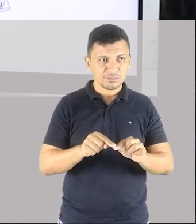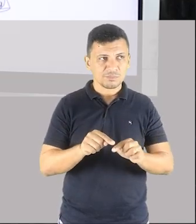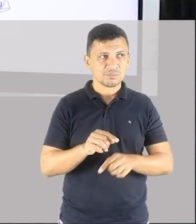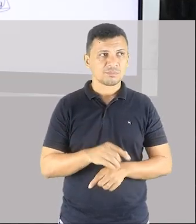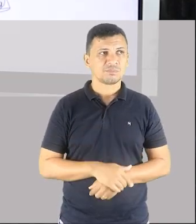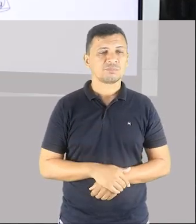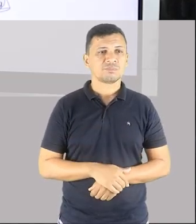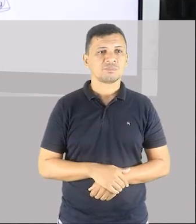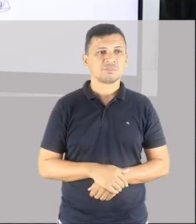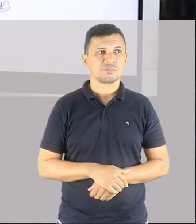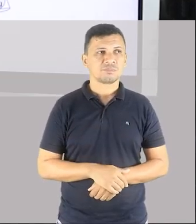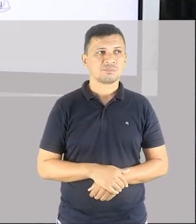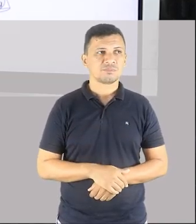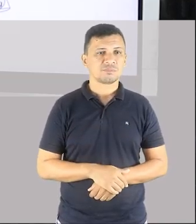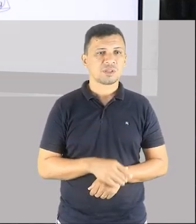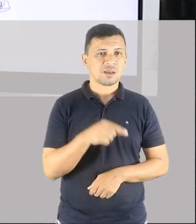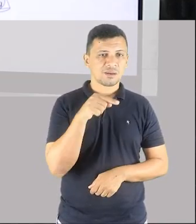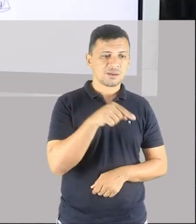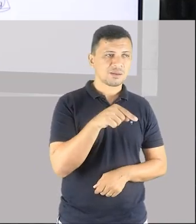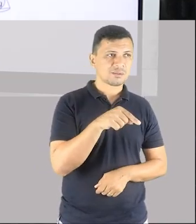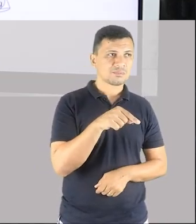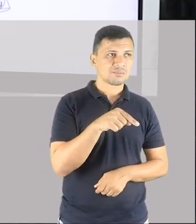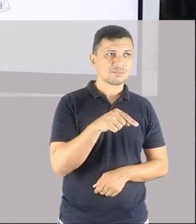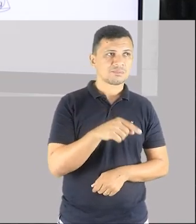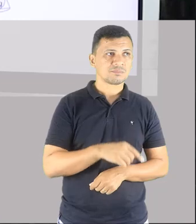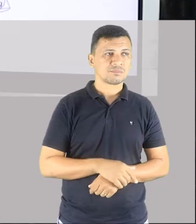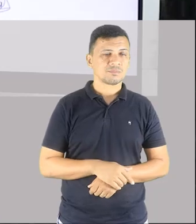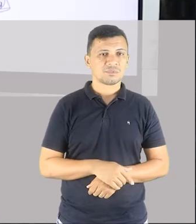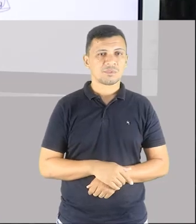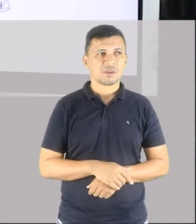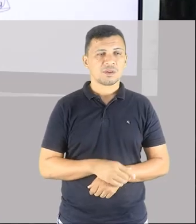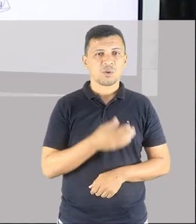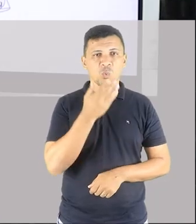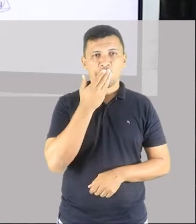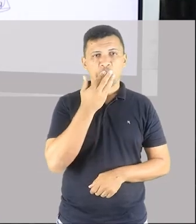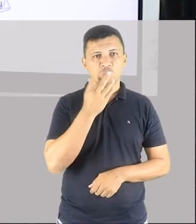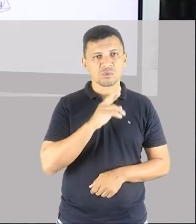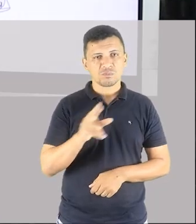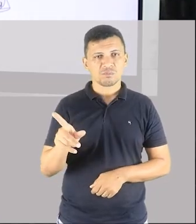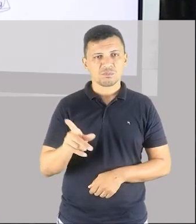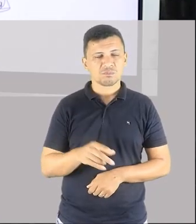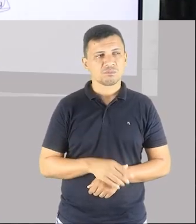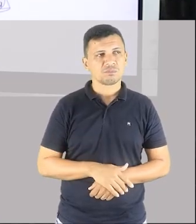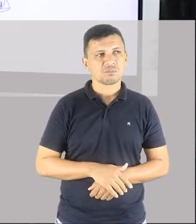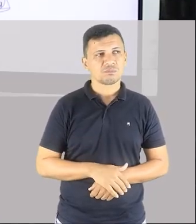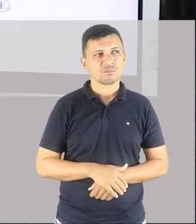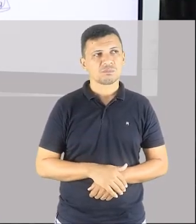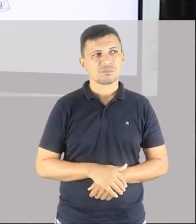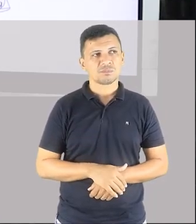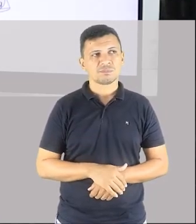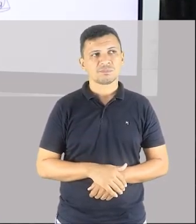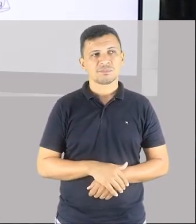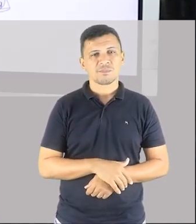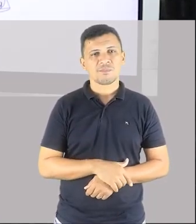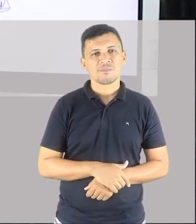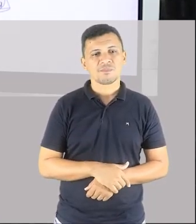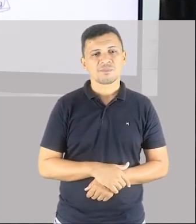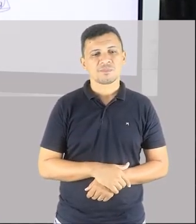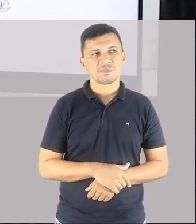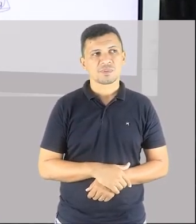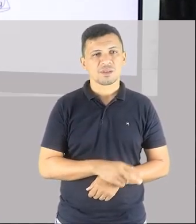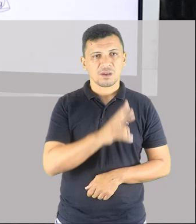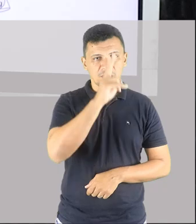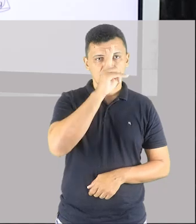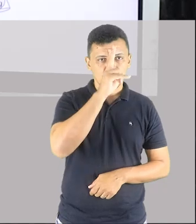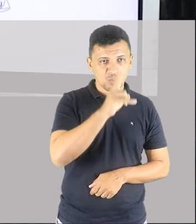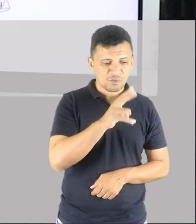Bem aqui, ó, eu tenho... Opa, fazer de outra cor aqui para ficar melhor. Bem aqui eu vou ter, ó, uma